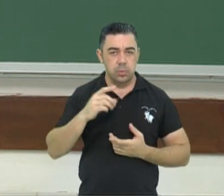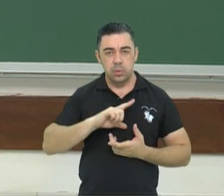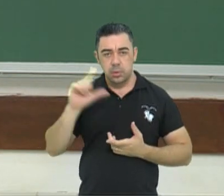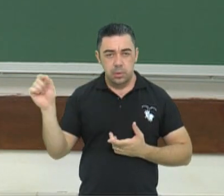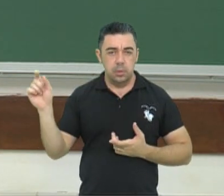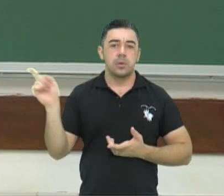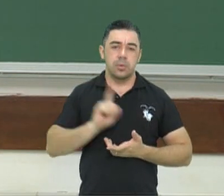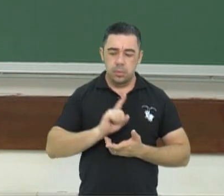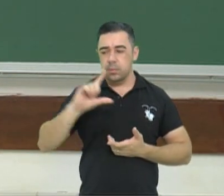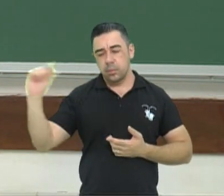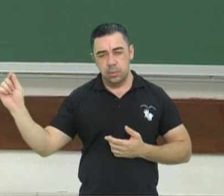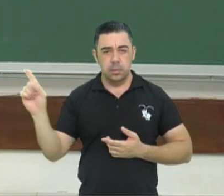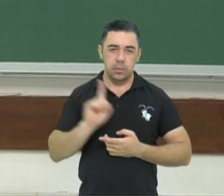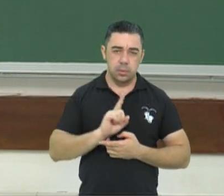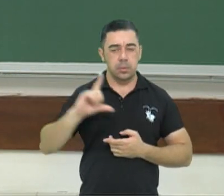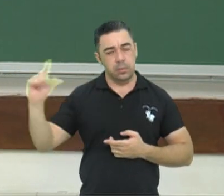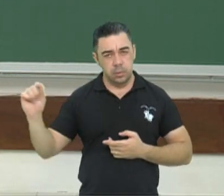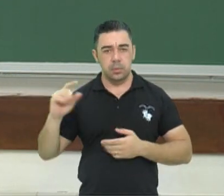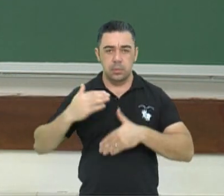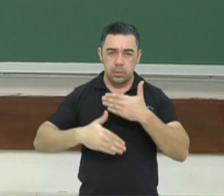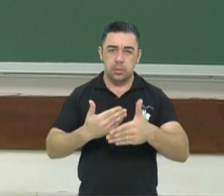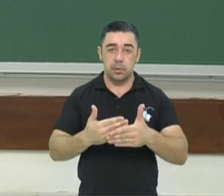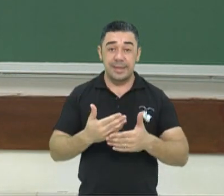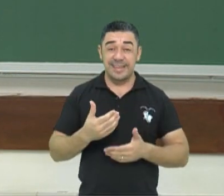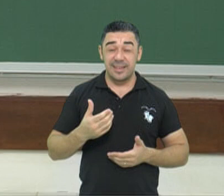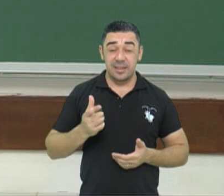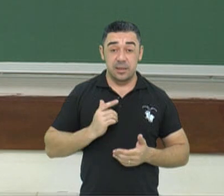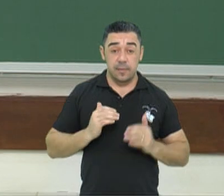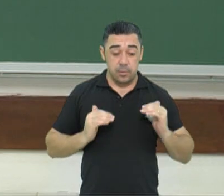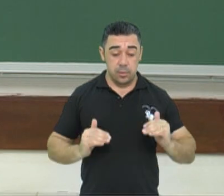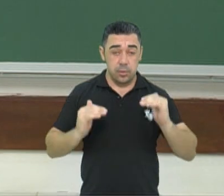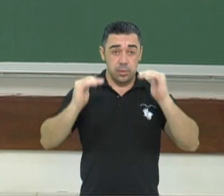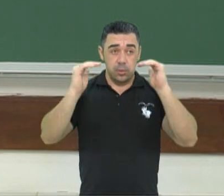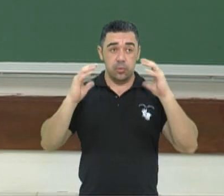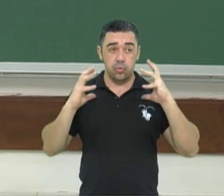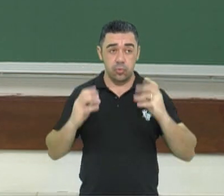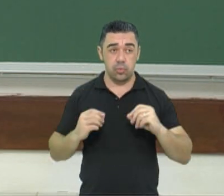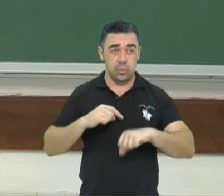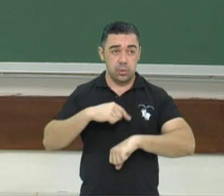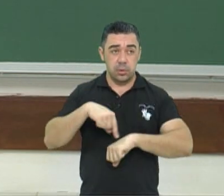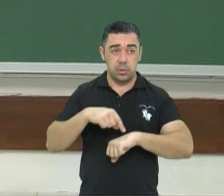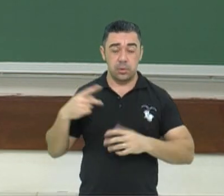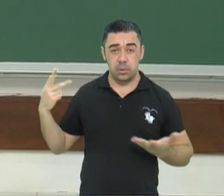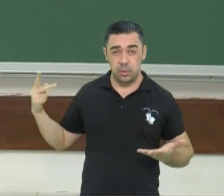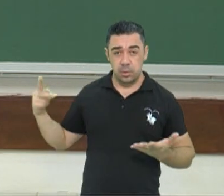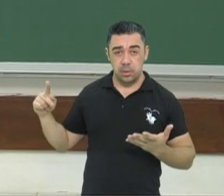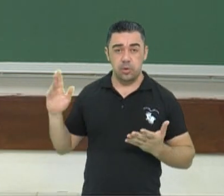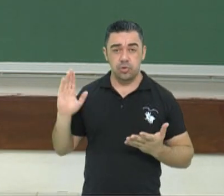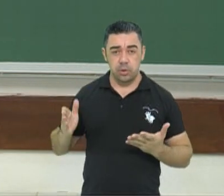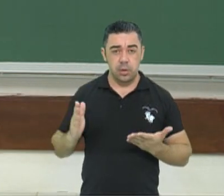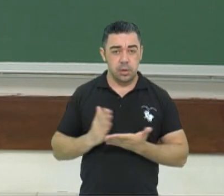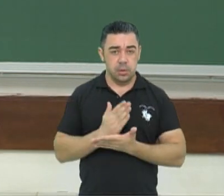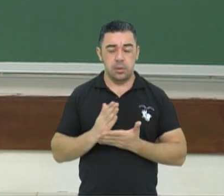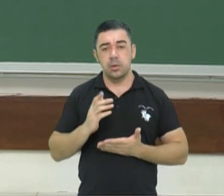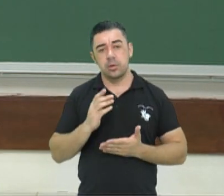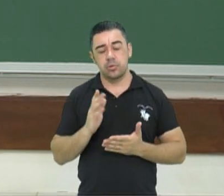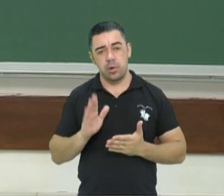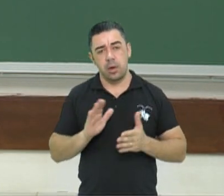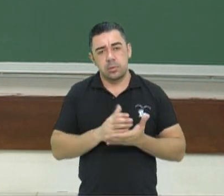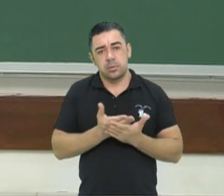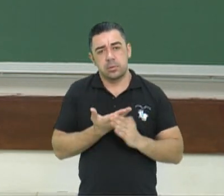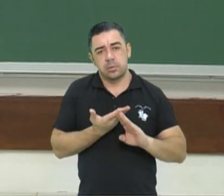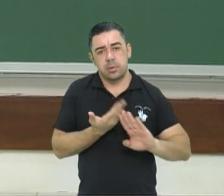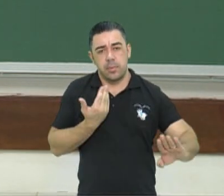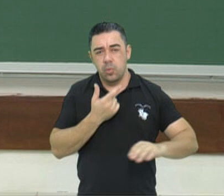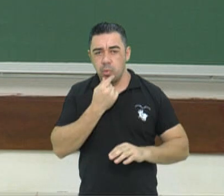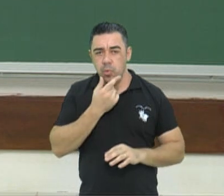pessoa saía e outra, assim consecutivamente. 6 andares com toda a obra, todo o tempo dela. Ela já estava separada de Ulai. Ulai,